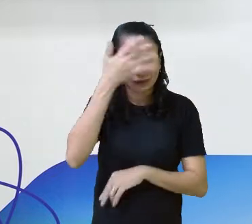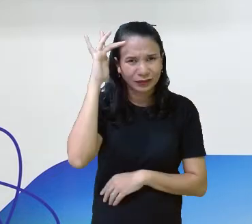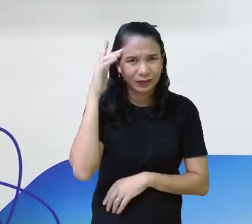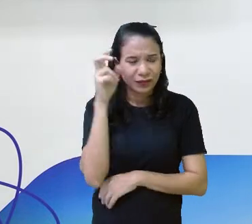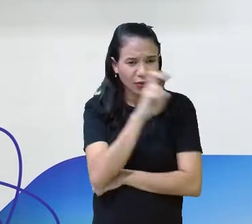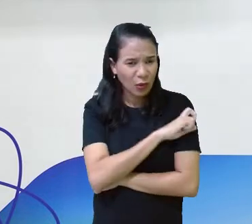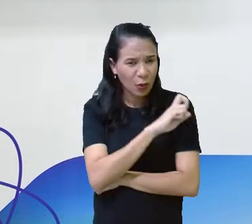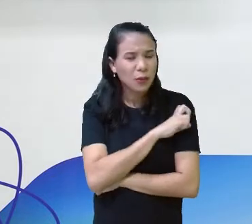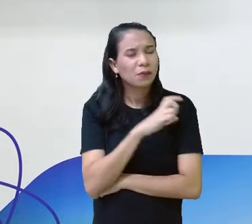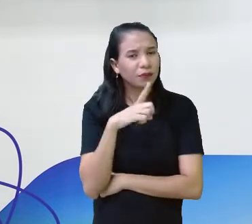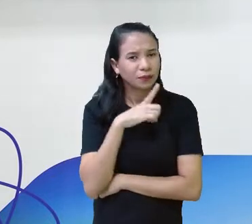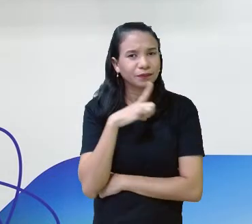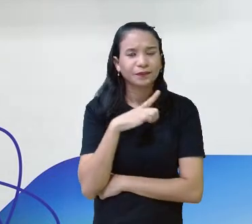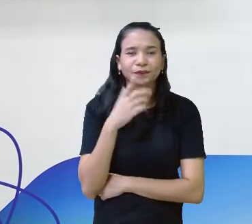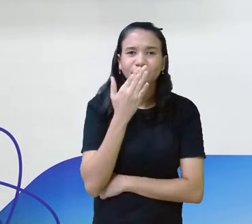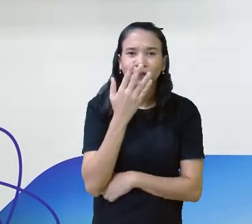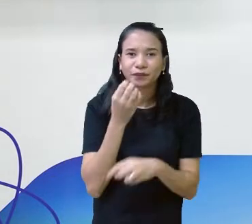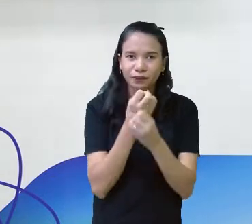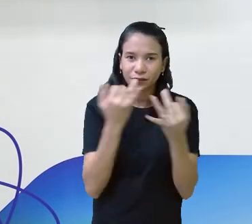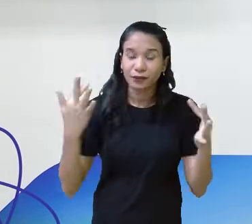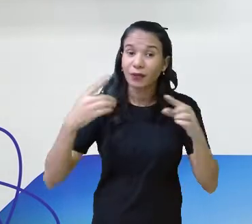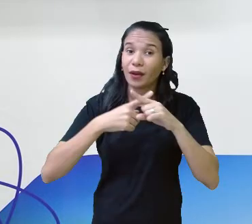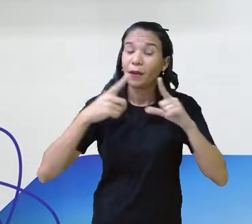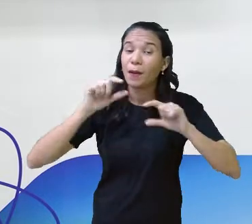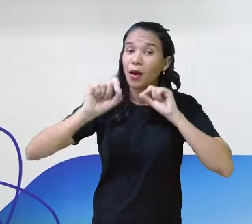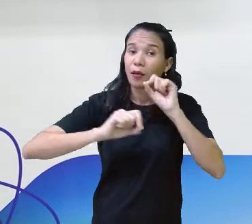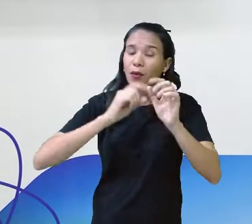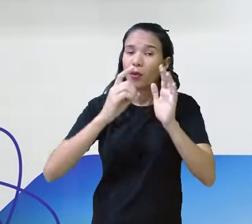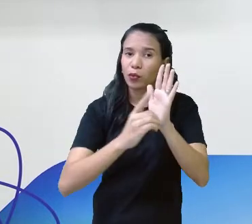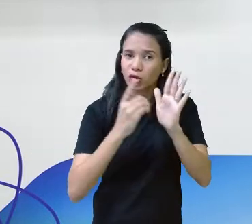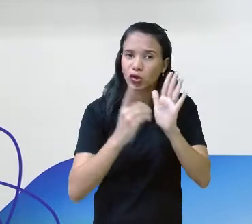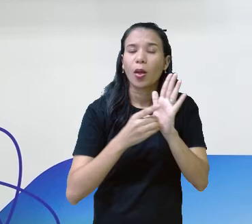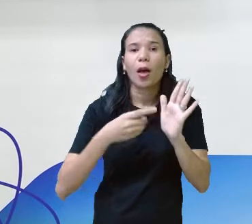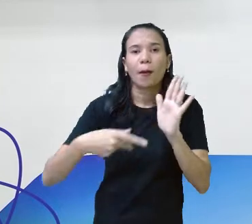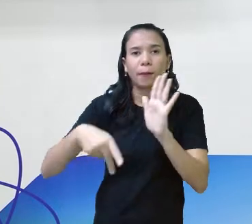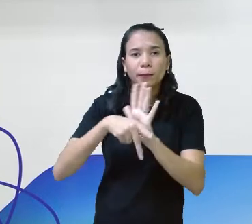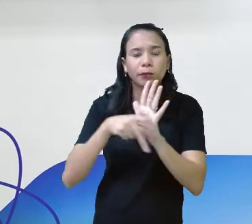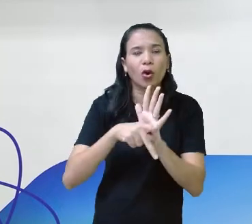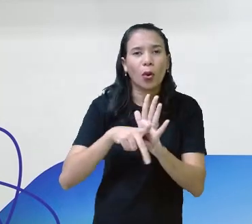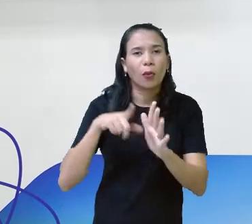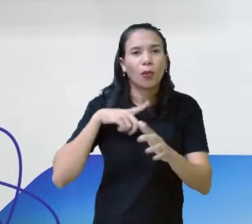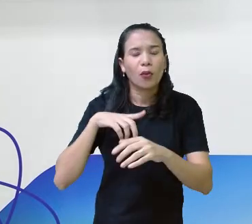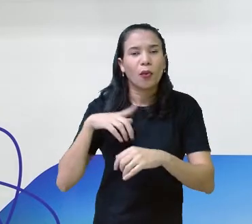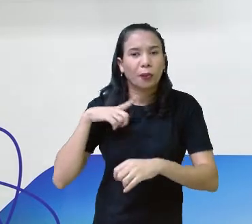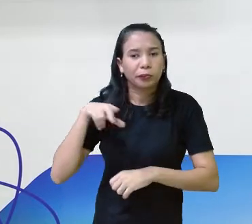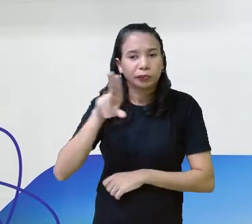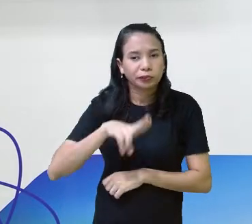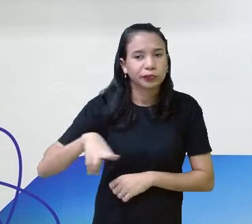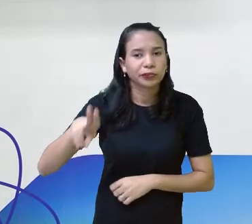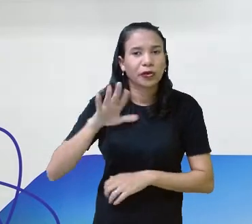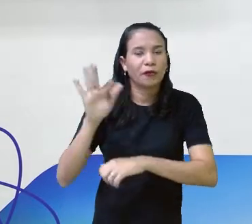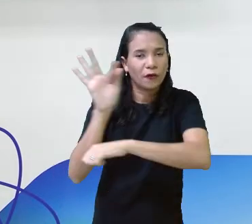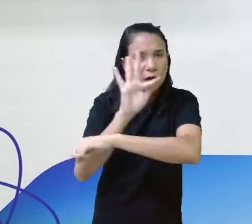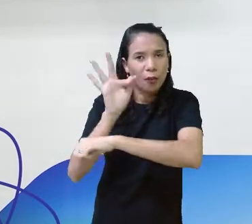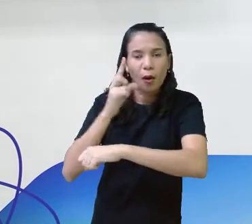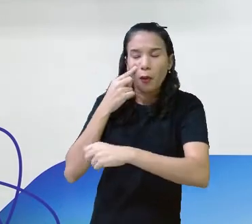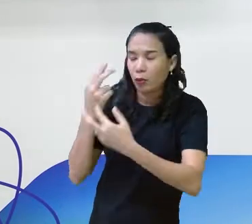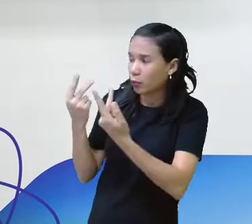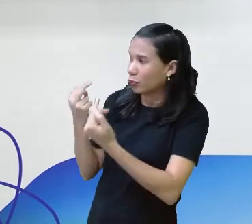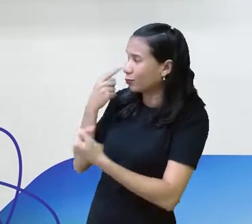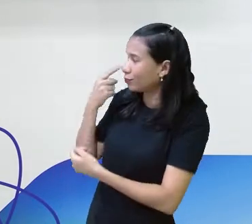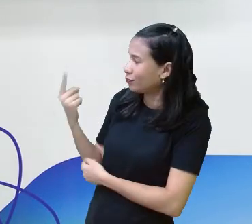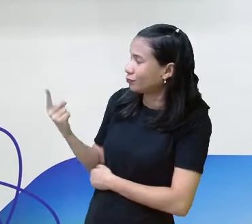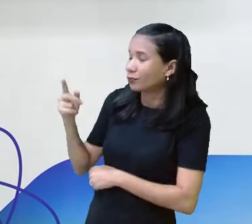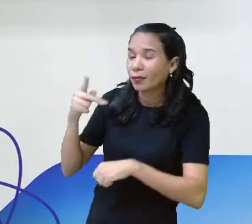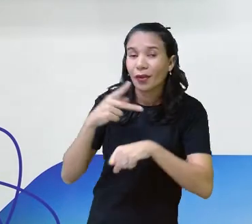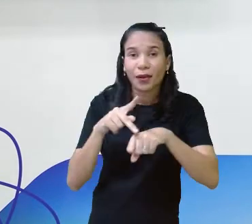do quinto também tem alguns. Porém, o dicionário assim que adolescentes, jovens e adultos usam, geralmente é nesse formato aí. É